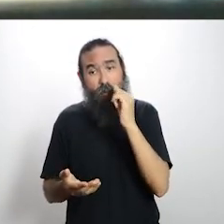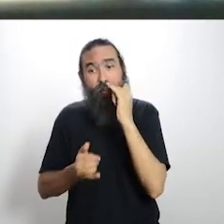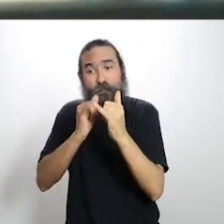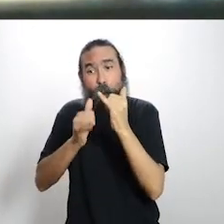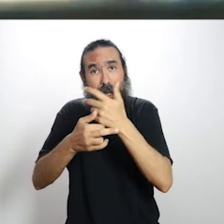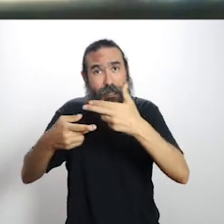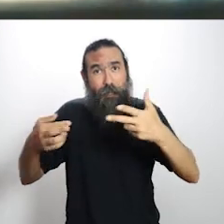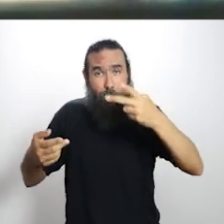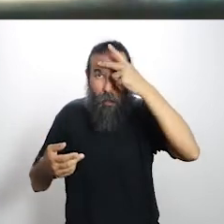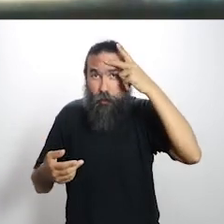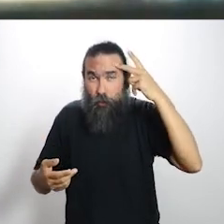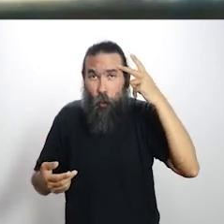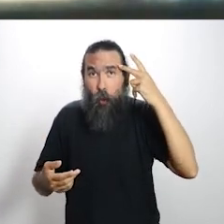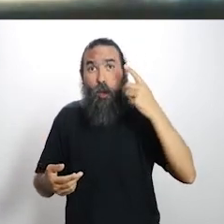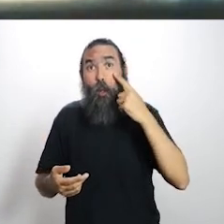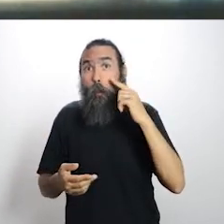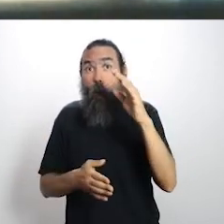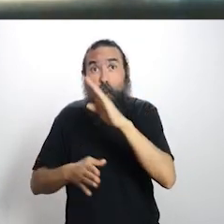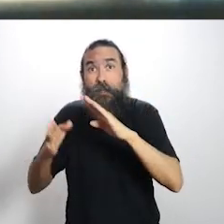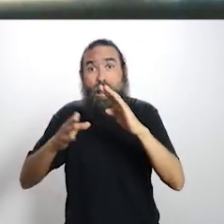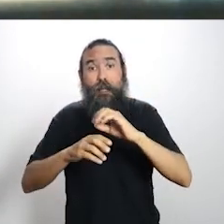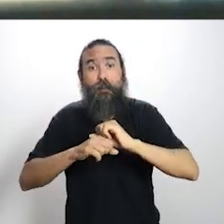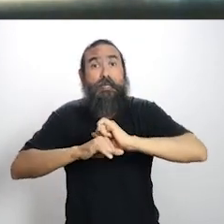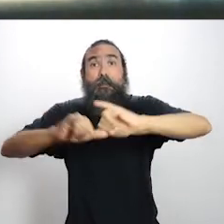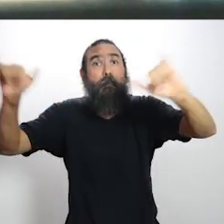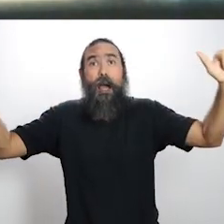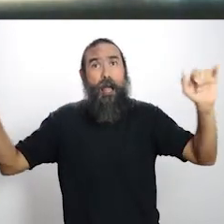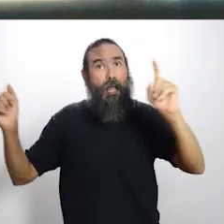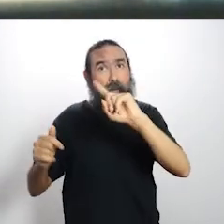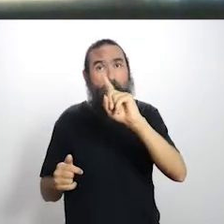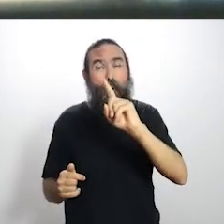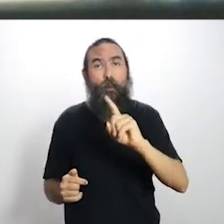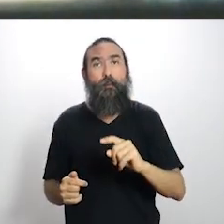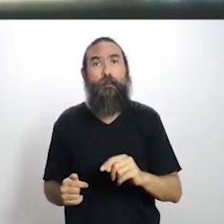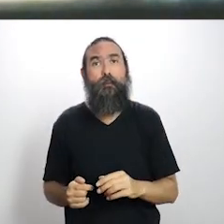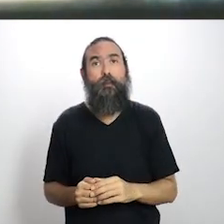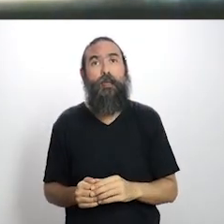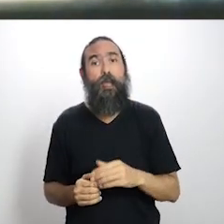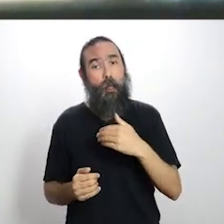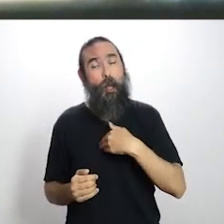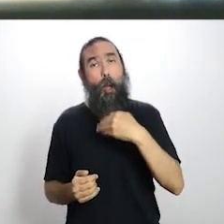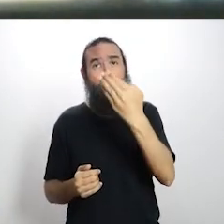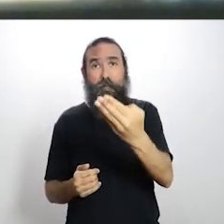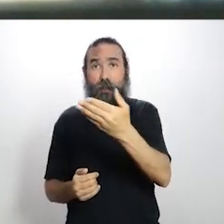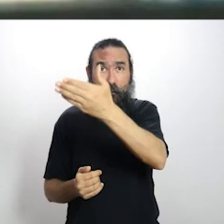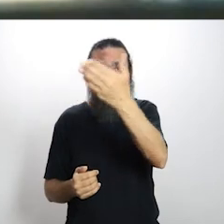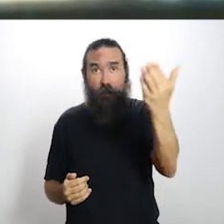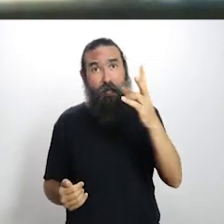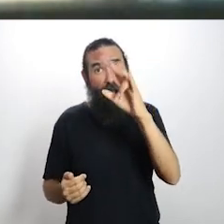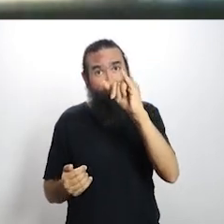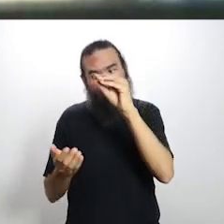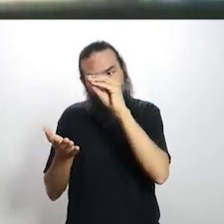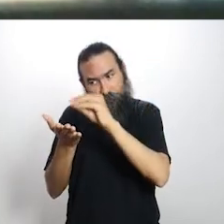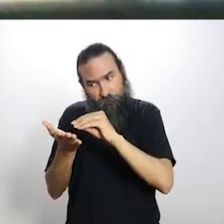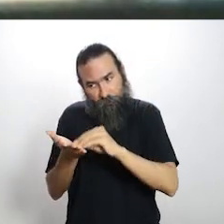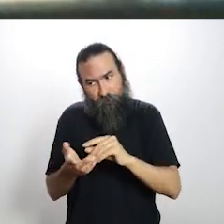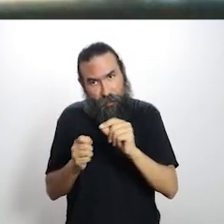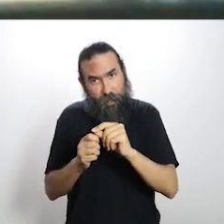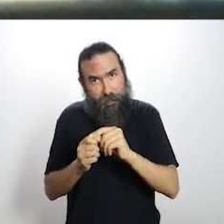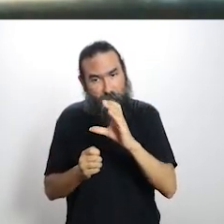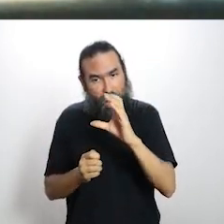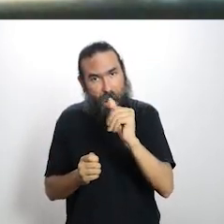tenham tranquilidade jurídica sobre isso e sobre essa questão dos territórios conforme já é já é compreendido na legislação